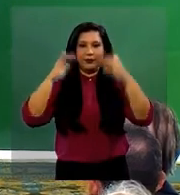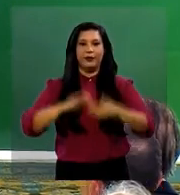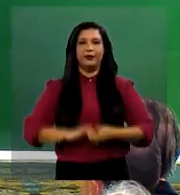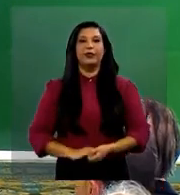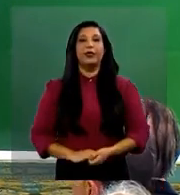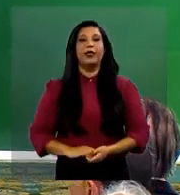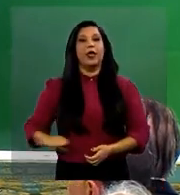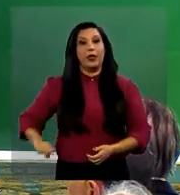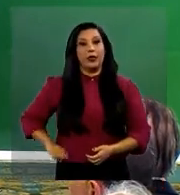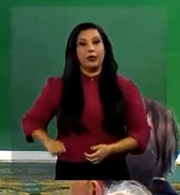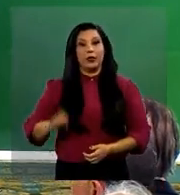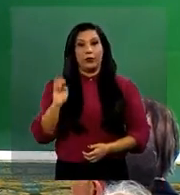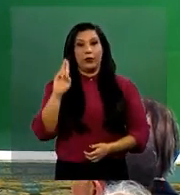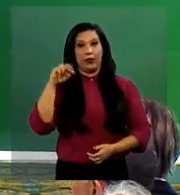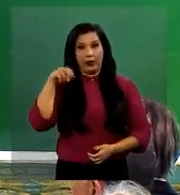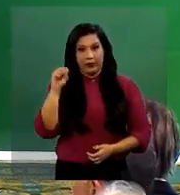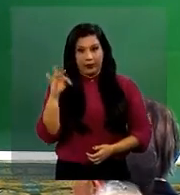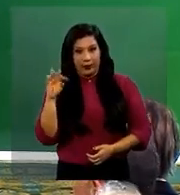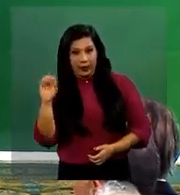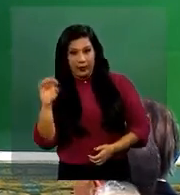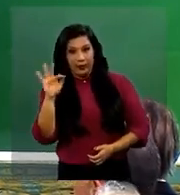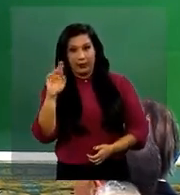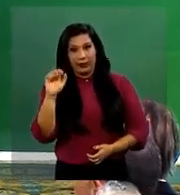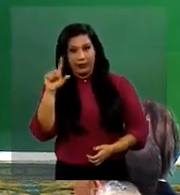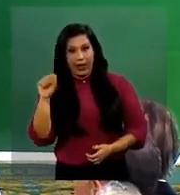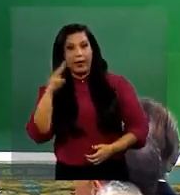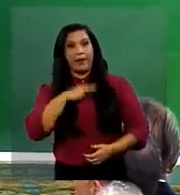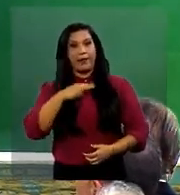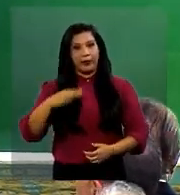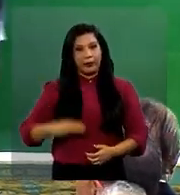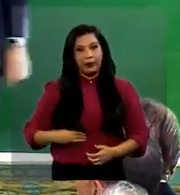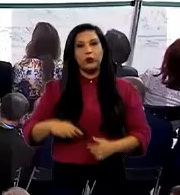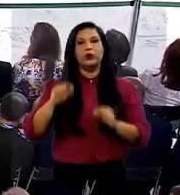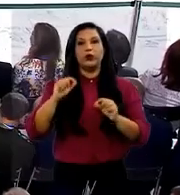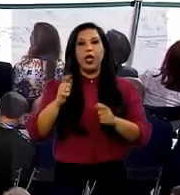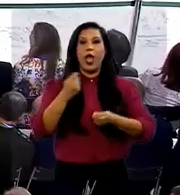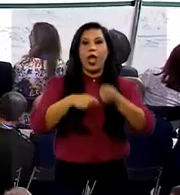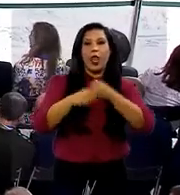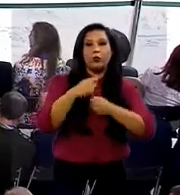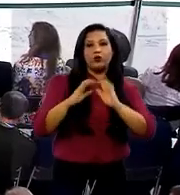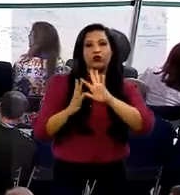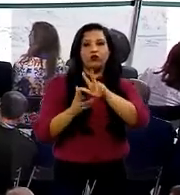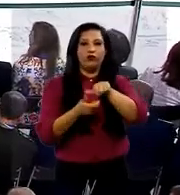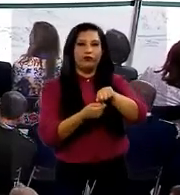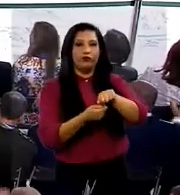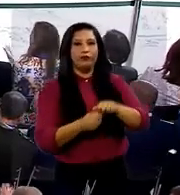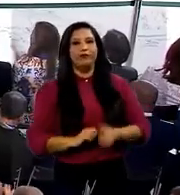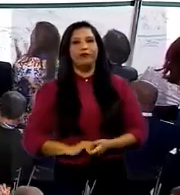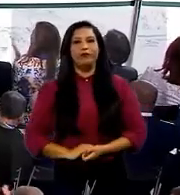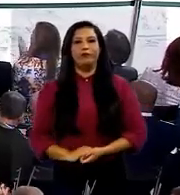Embaixador Ernesto Henrique Fraga Araújo, Ministro de Estado das Relações Exteriores.